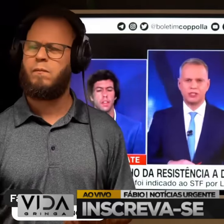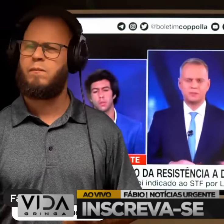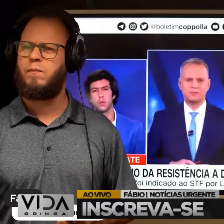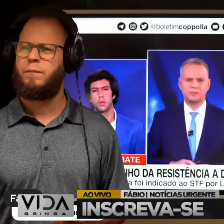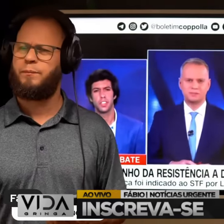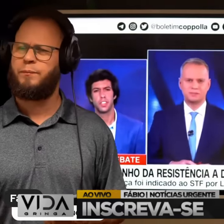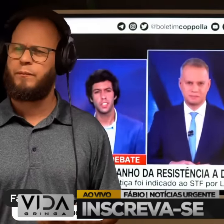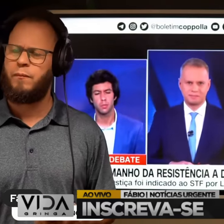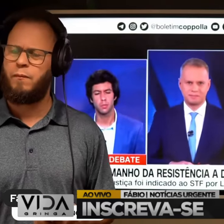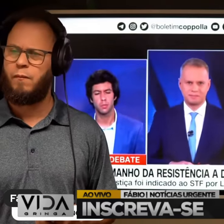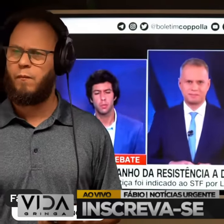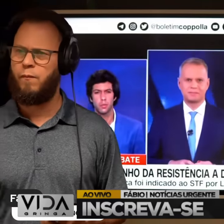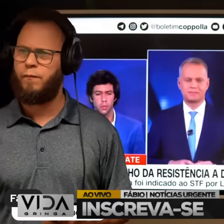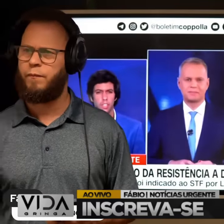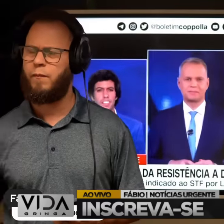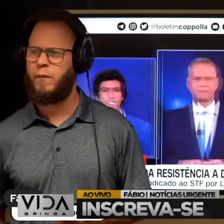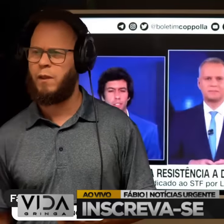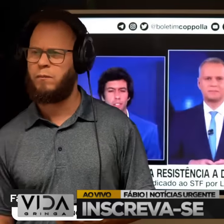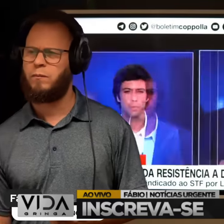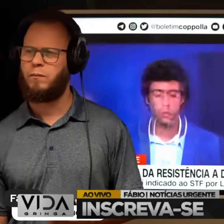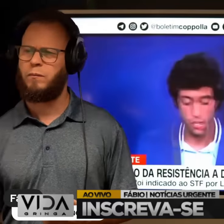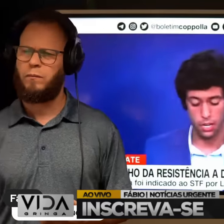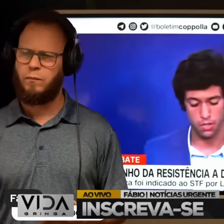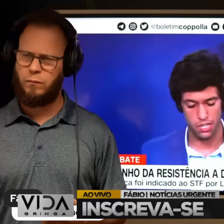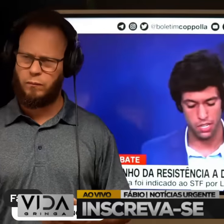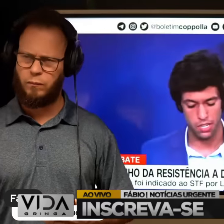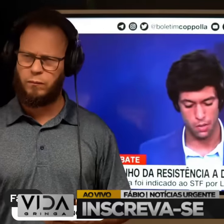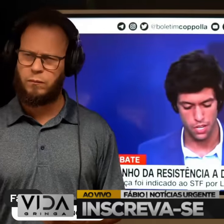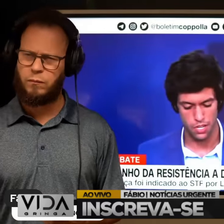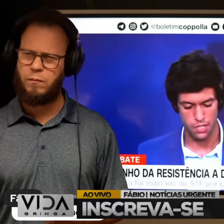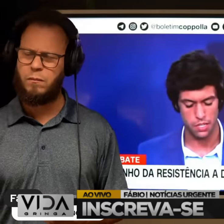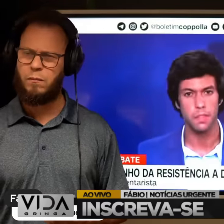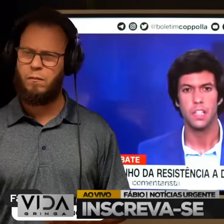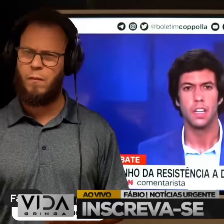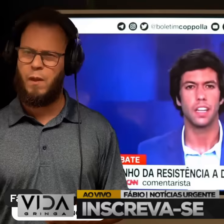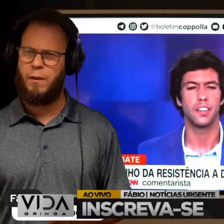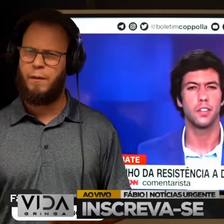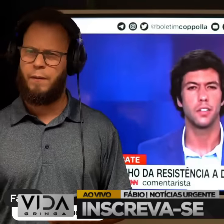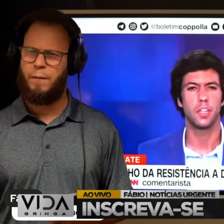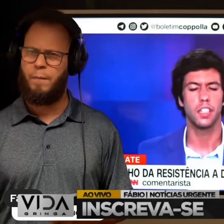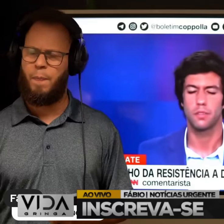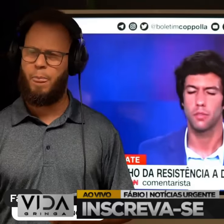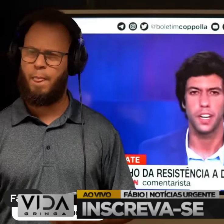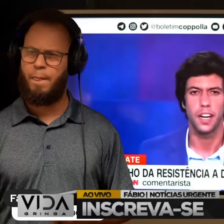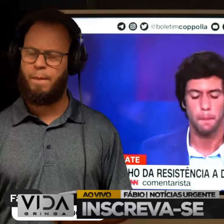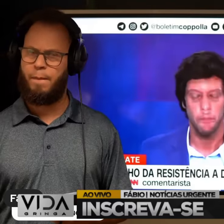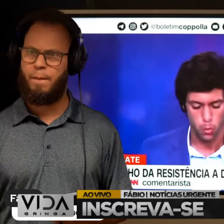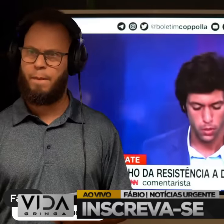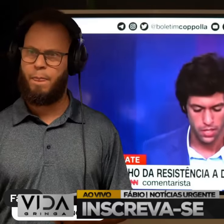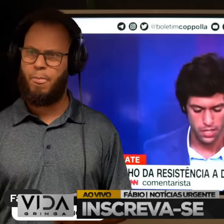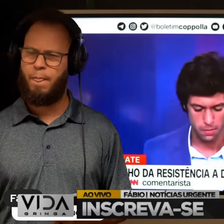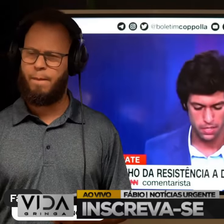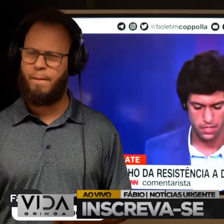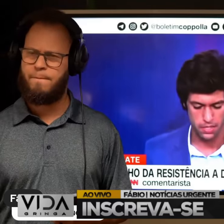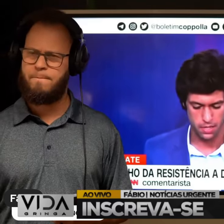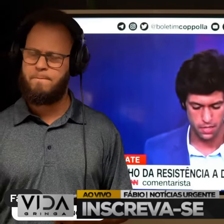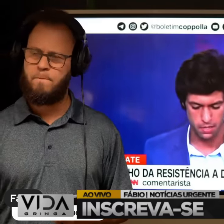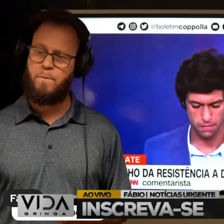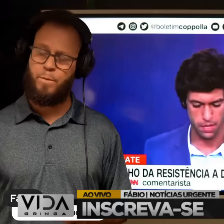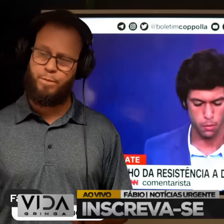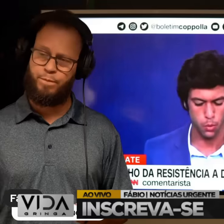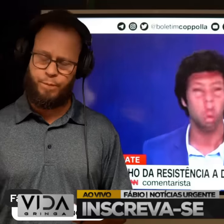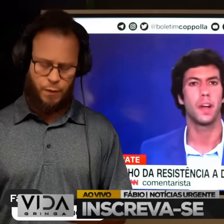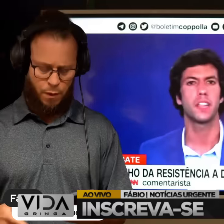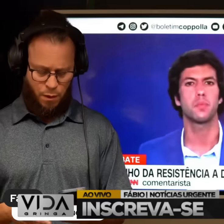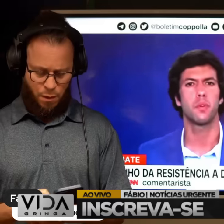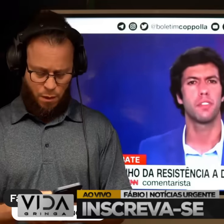noite. Muito boa noite, Leandro. Boa noite, doutor Alexandre. Boa noite à nossa audiência. Acredito que ele sofrerá pouquíssima resistência. É,